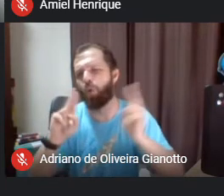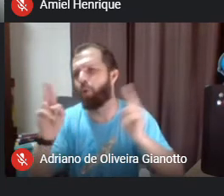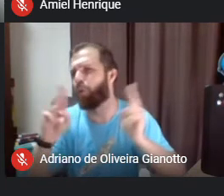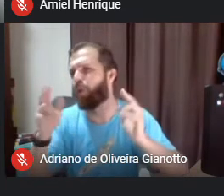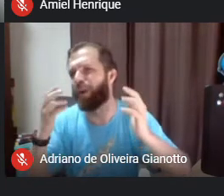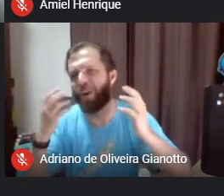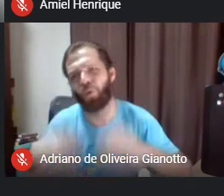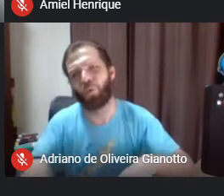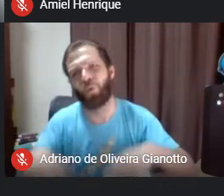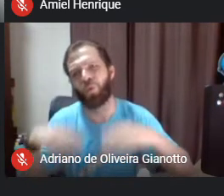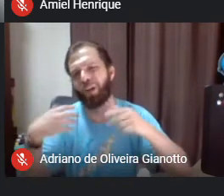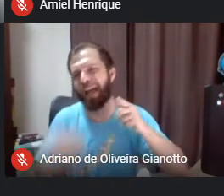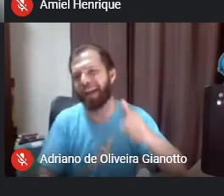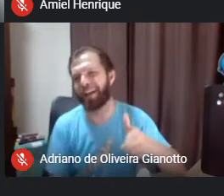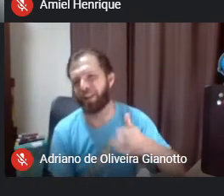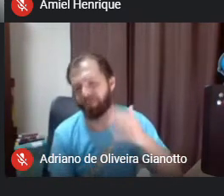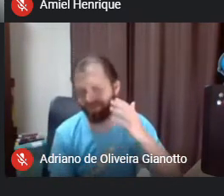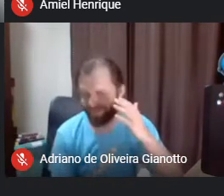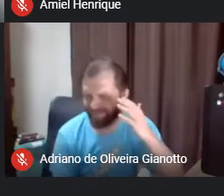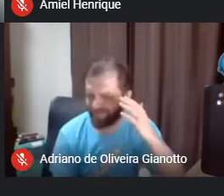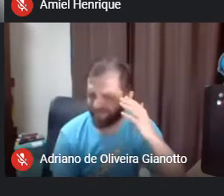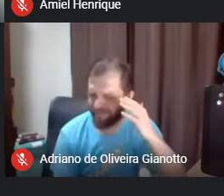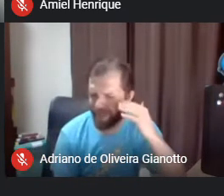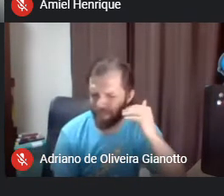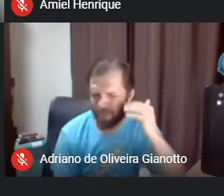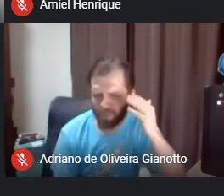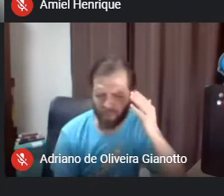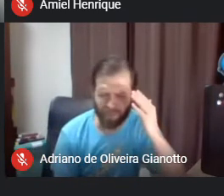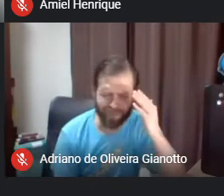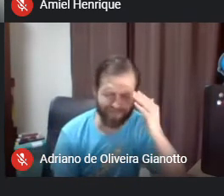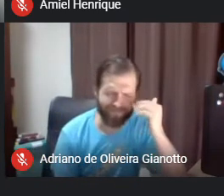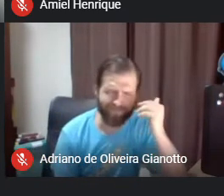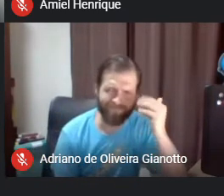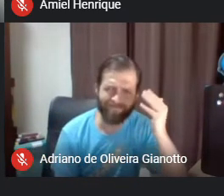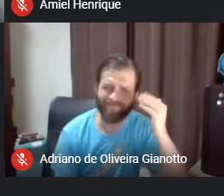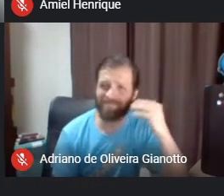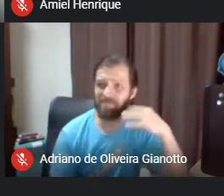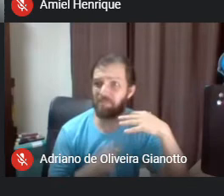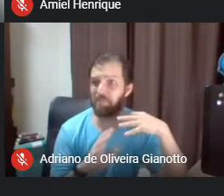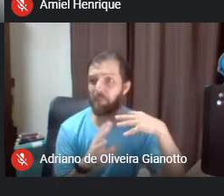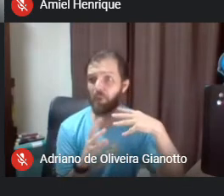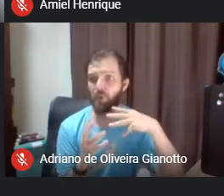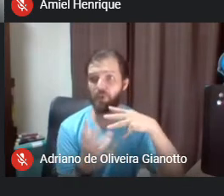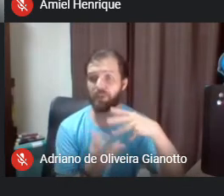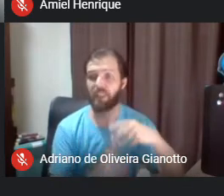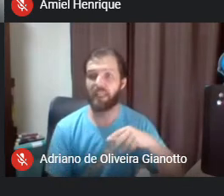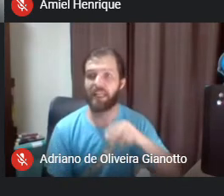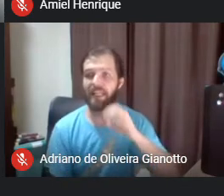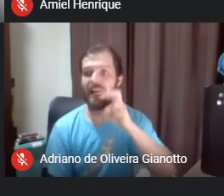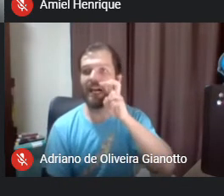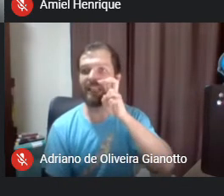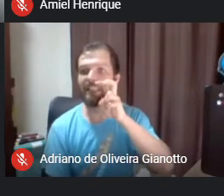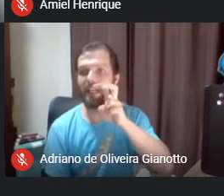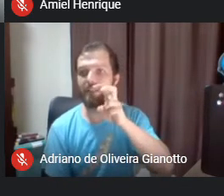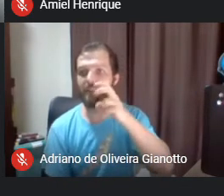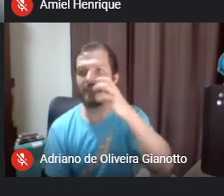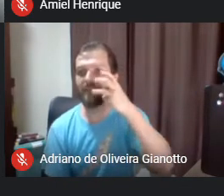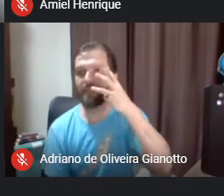Nossa, essa universidade, olha, é incrível, fantástica, famosa no